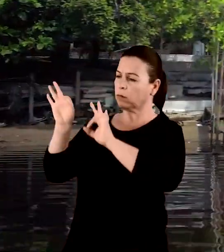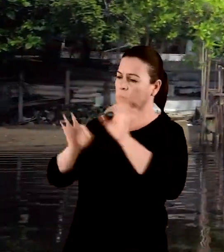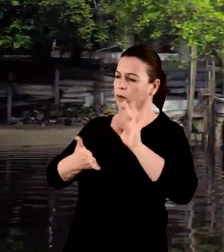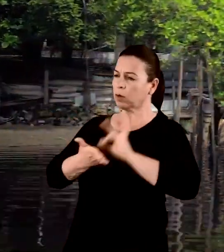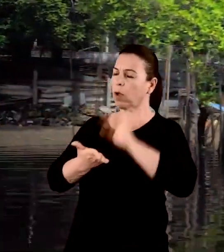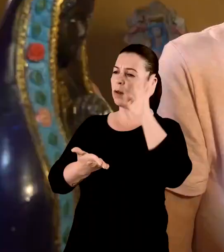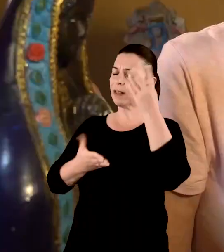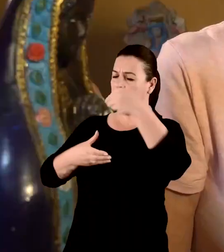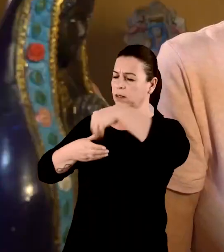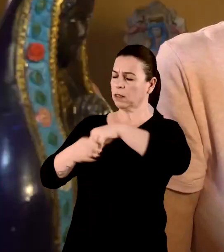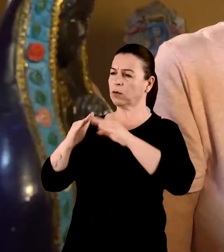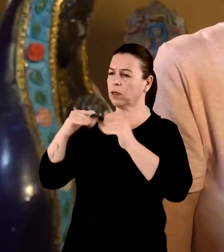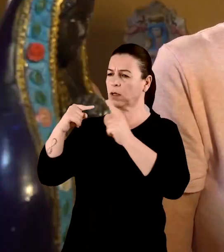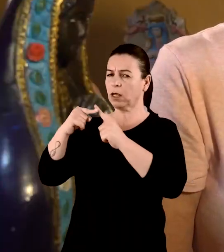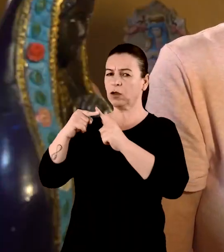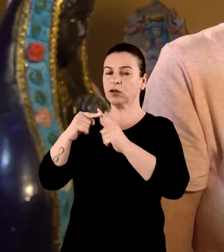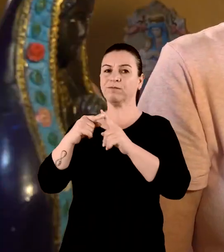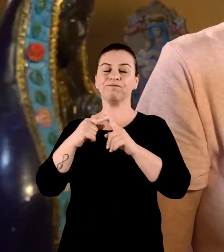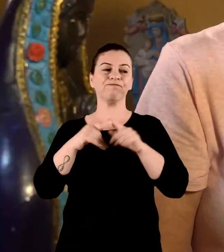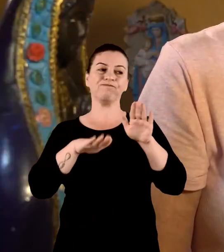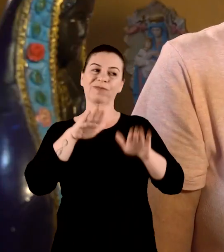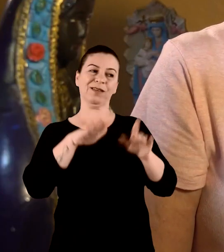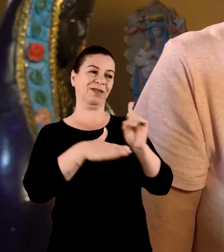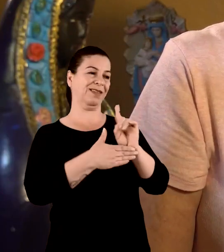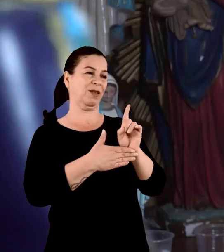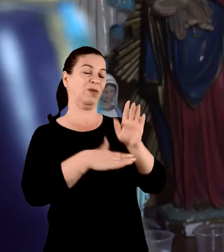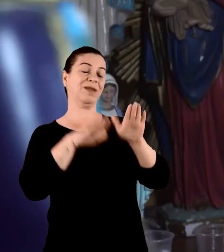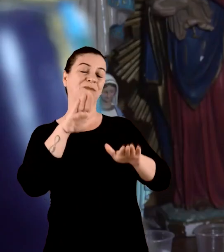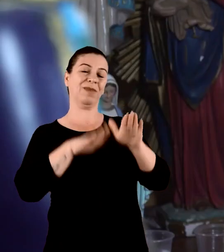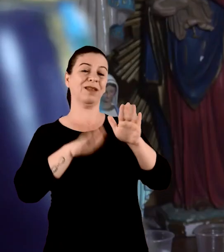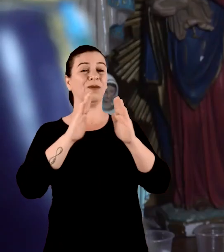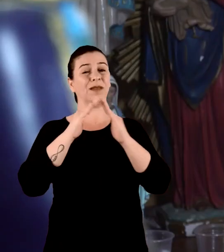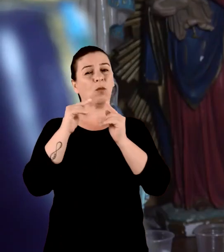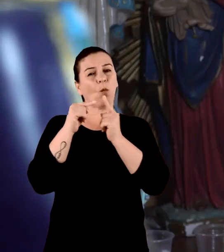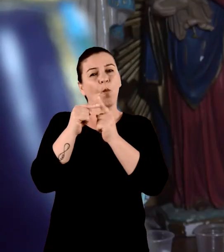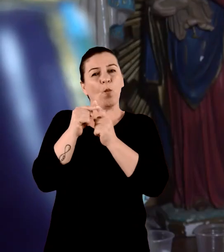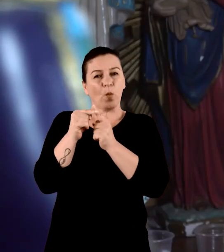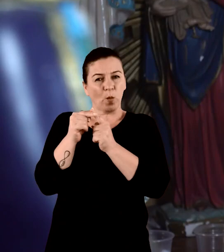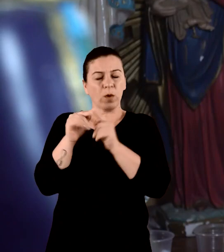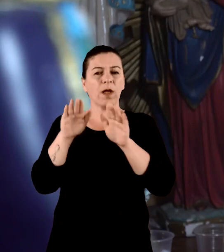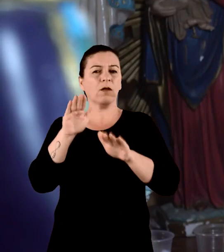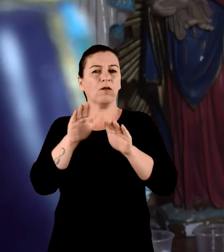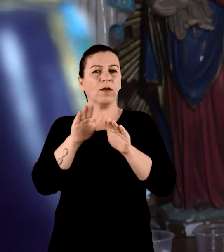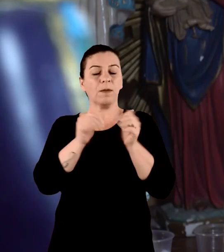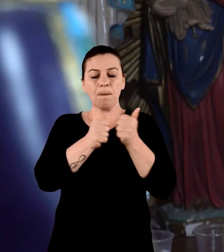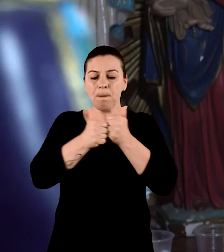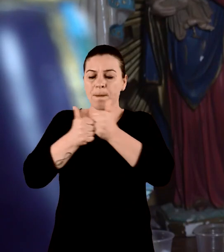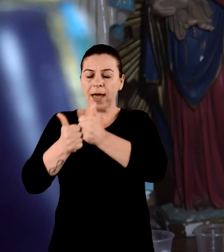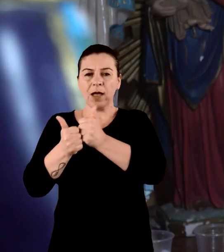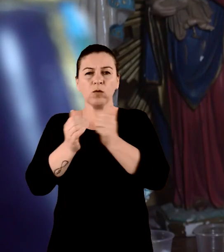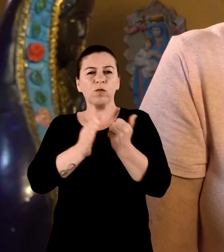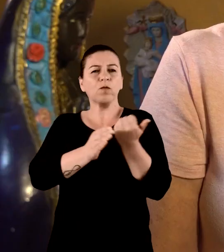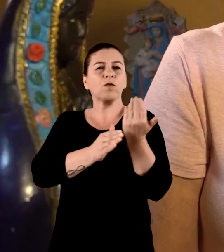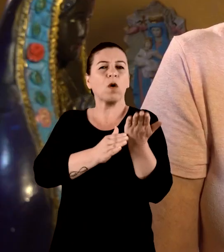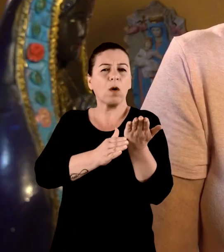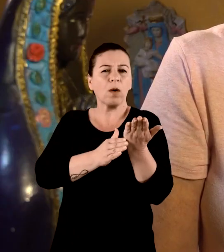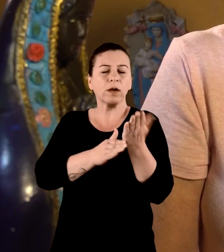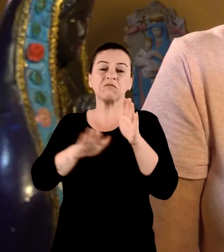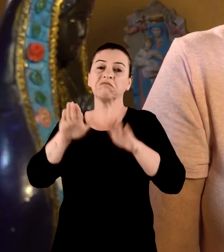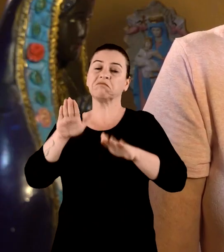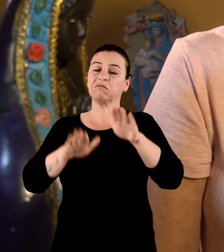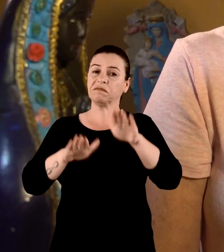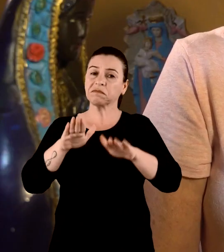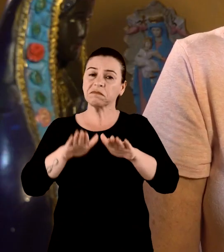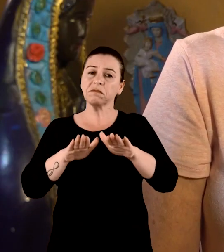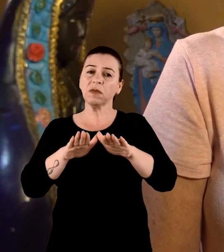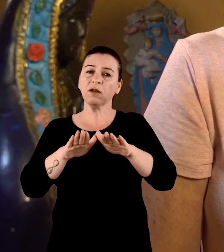de restauração acontece dentro da igreja? Nem sempre. Às vezes dentro da capela, às vezes do lado da capela, fora da